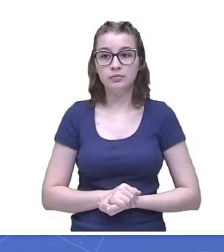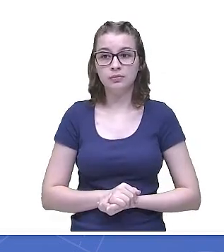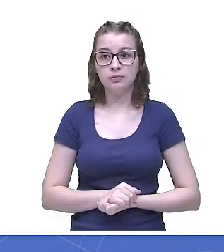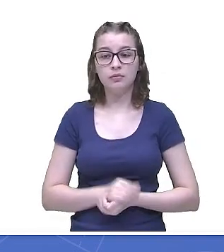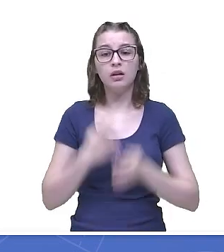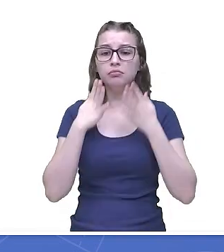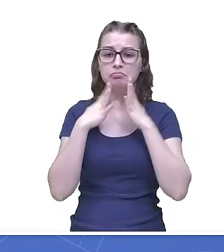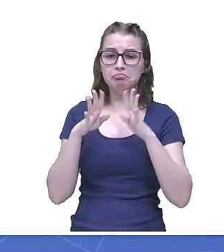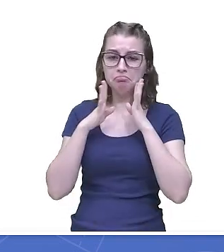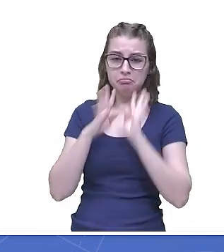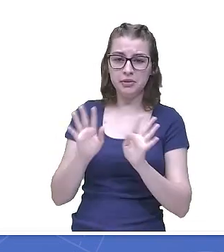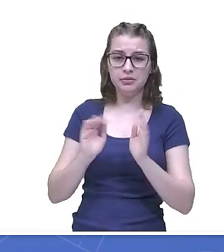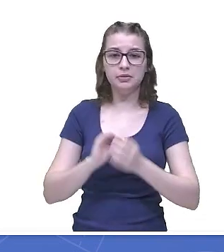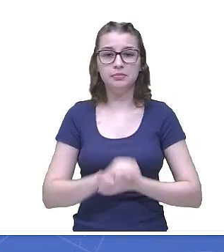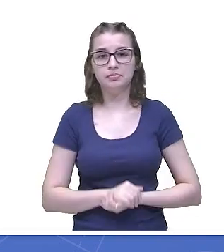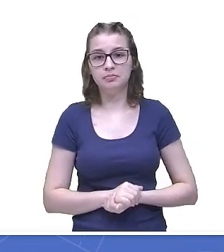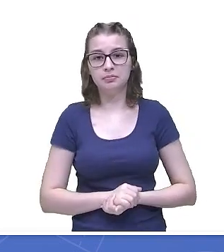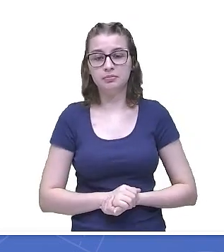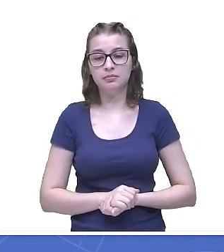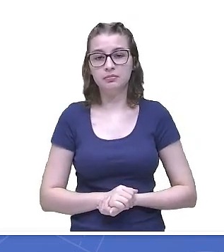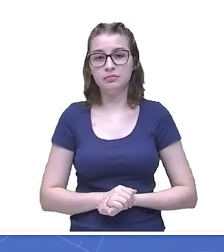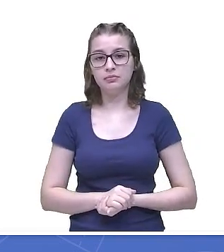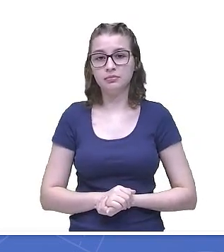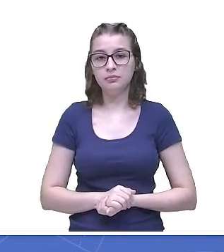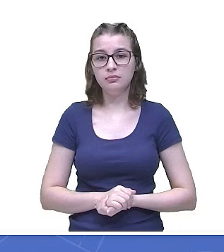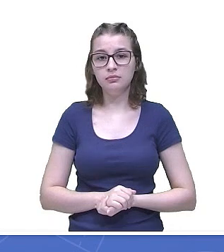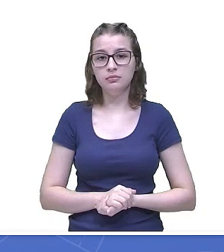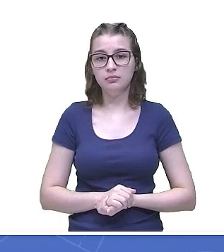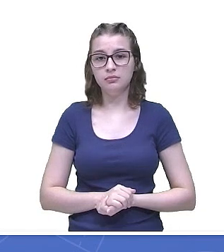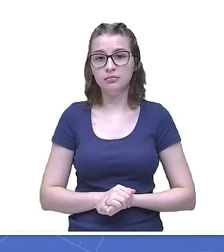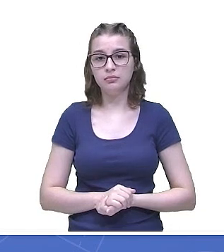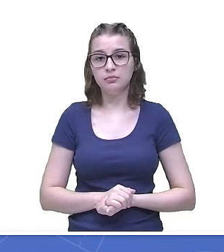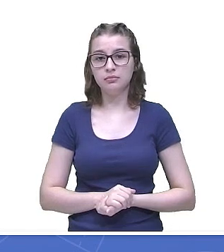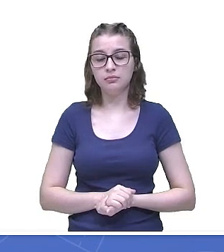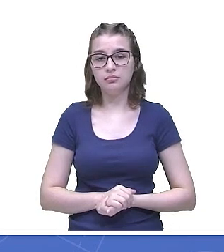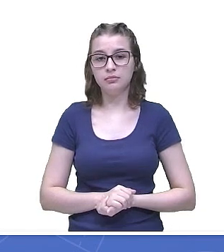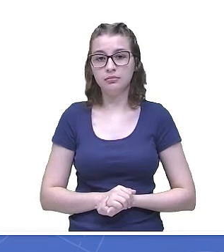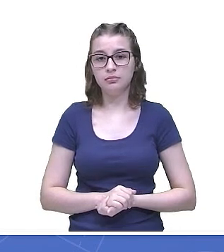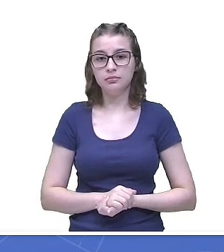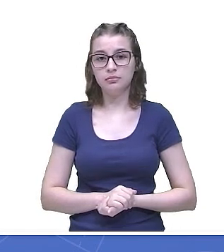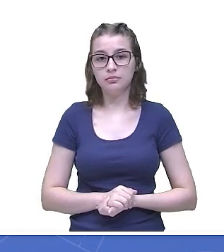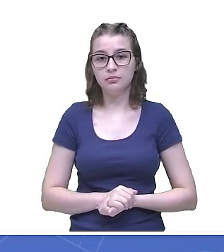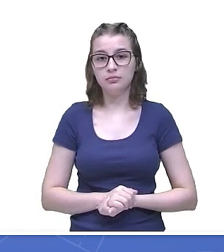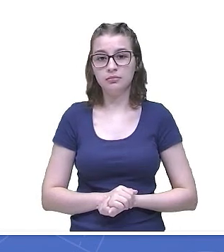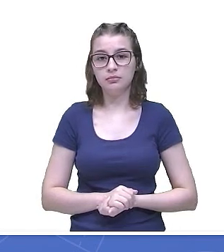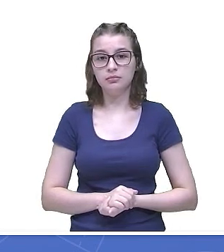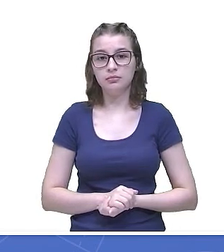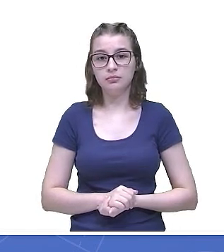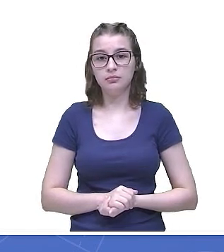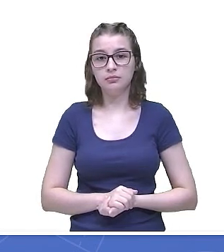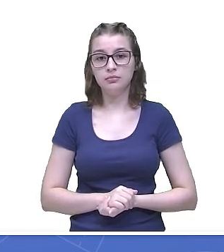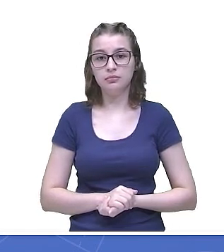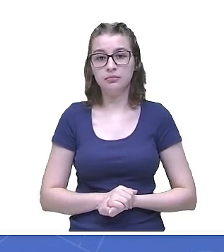que é correto, né? Nós também acreditamos nisso, certo? E aí, nós vamos